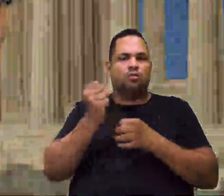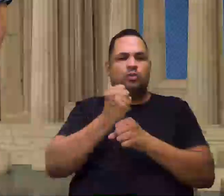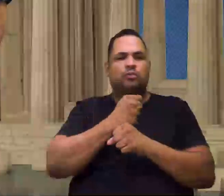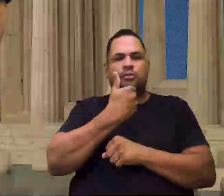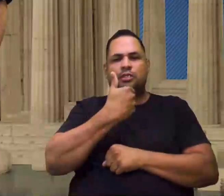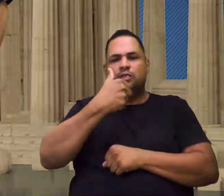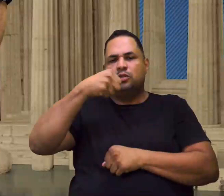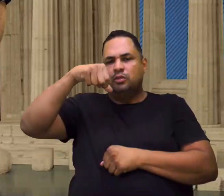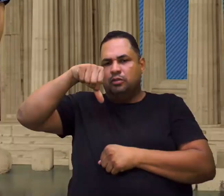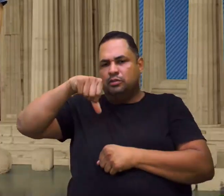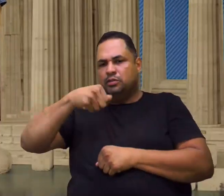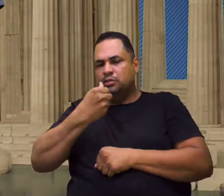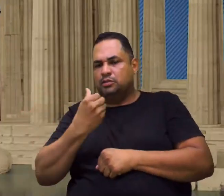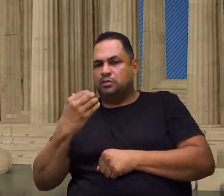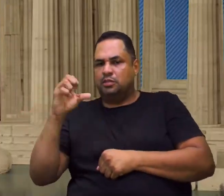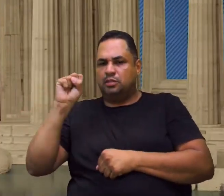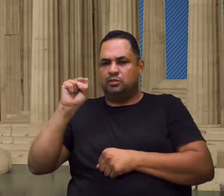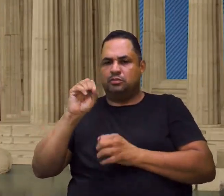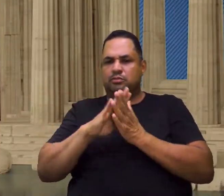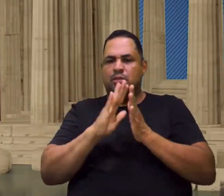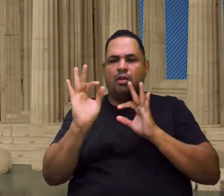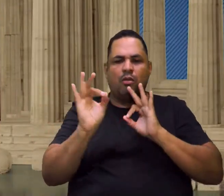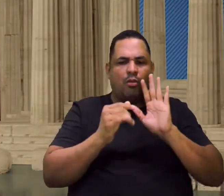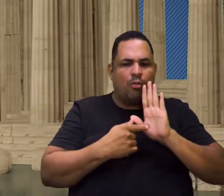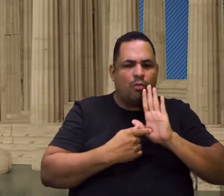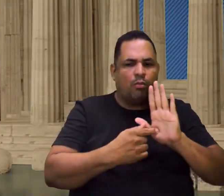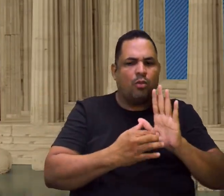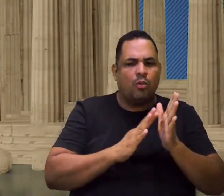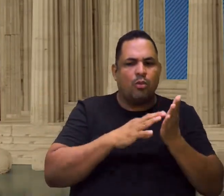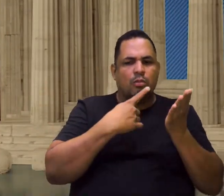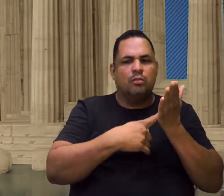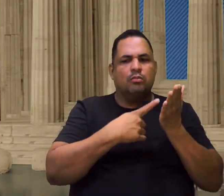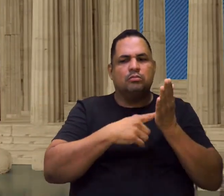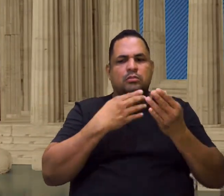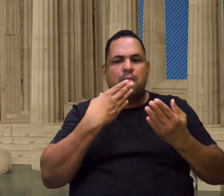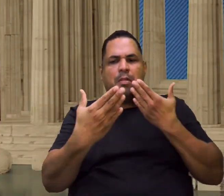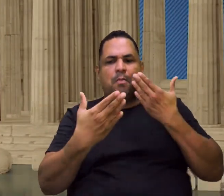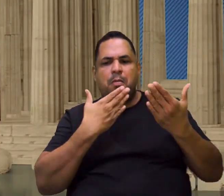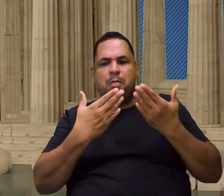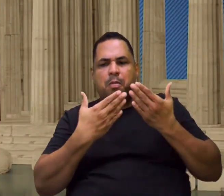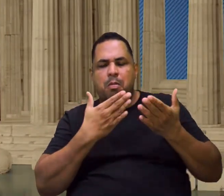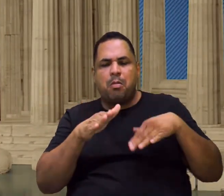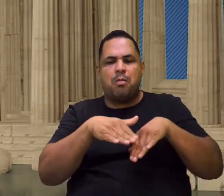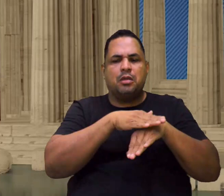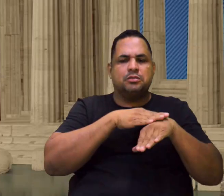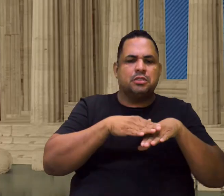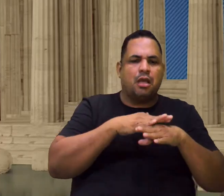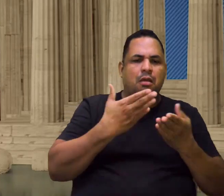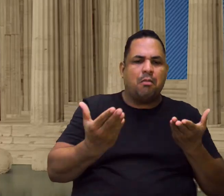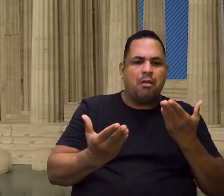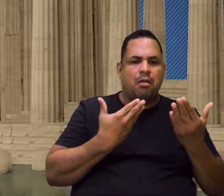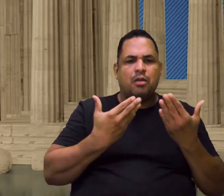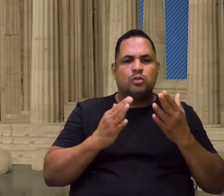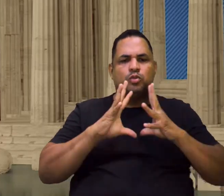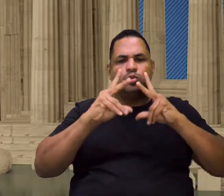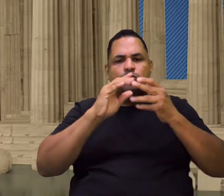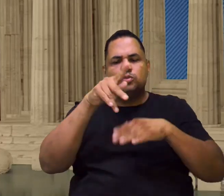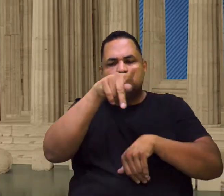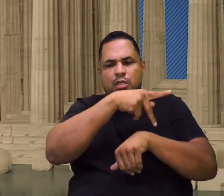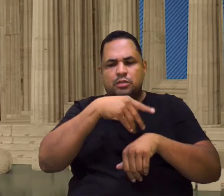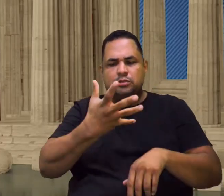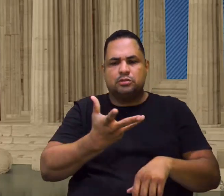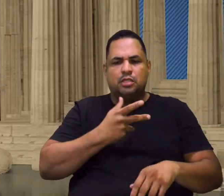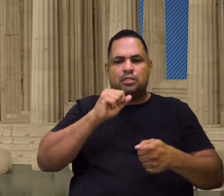o início, né, de trazer, de elaborar, de debater. Vamos reunir países, não é todos que queiram,